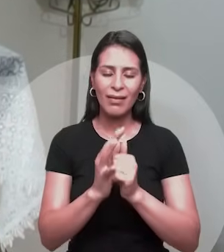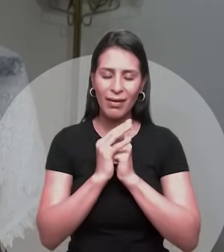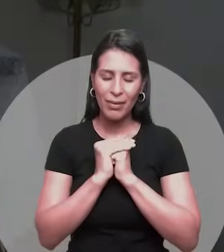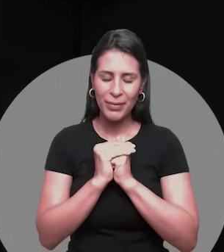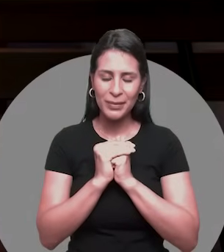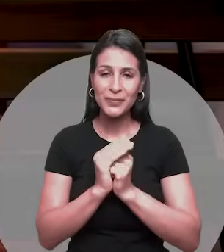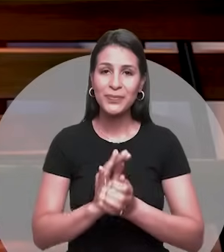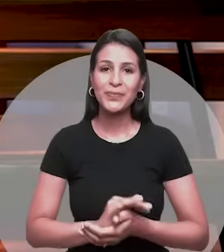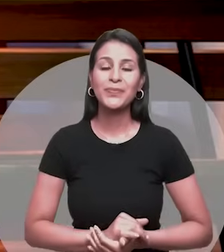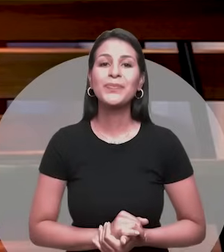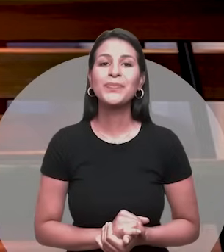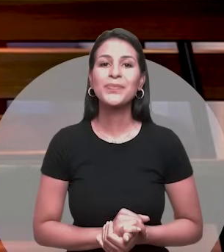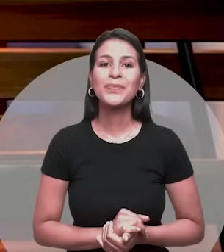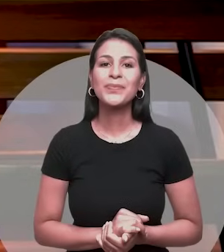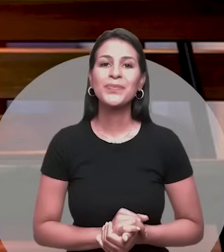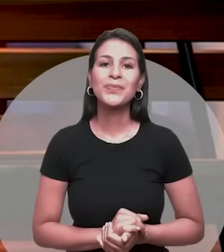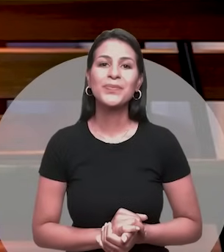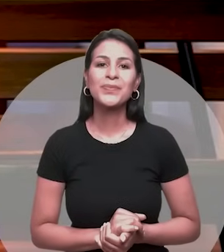Amém.